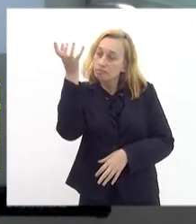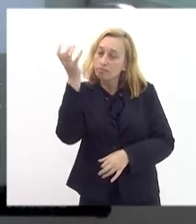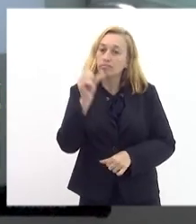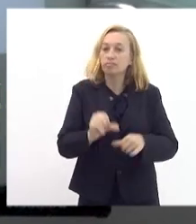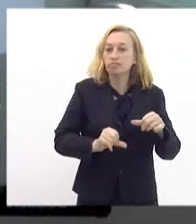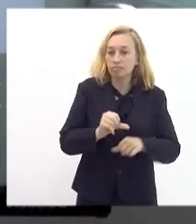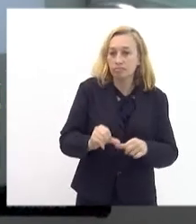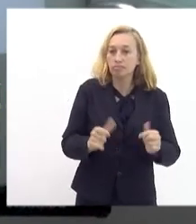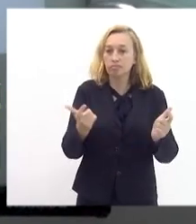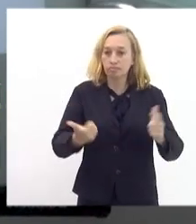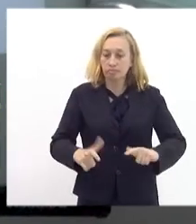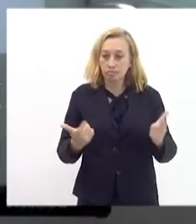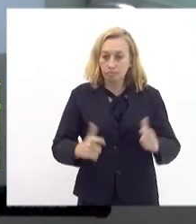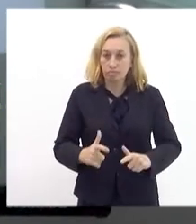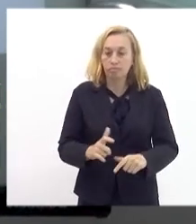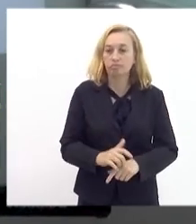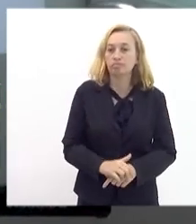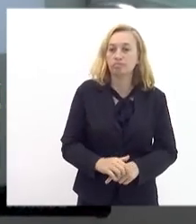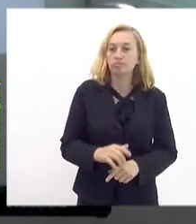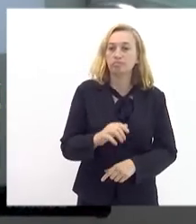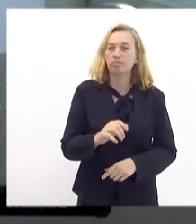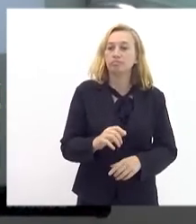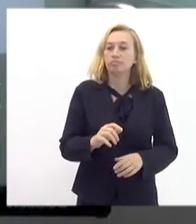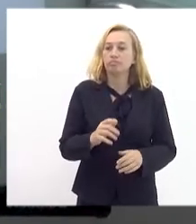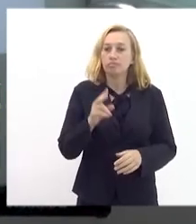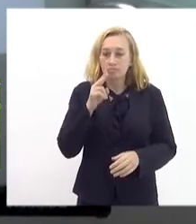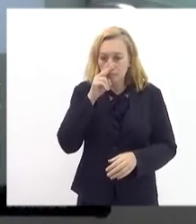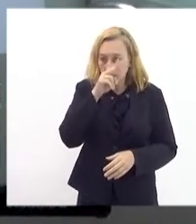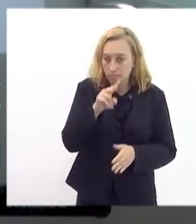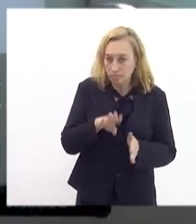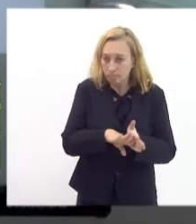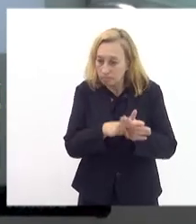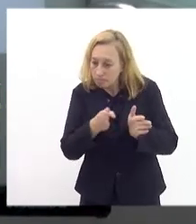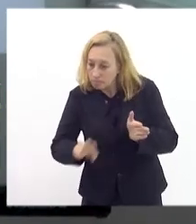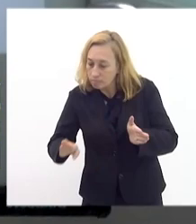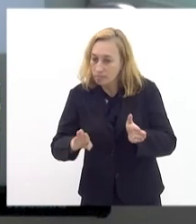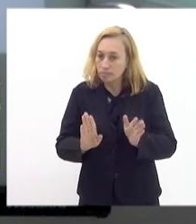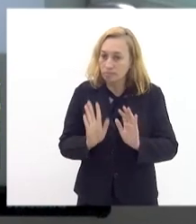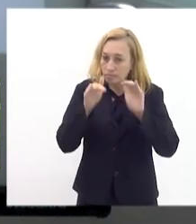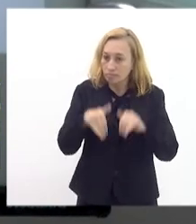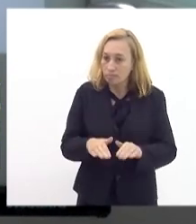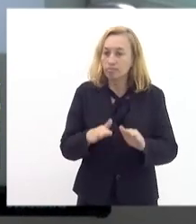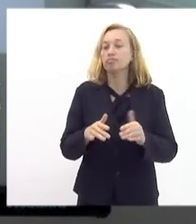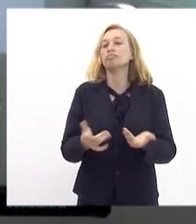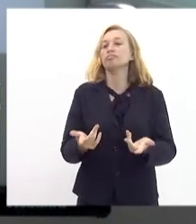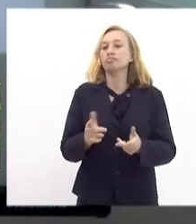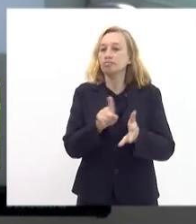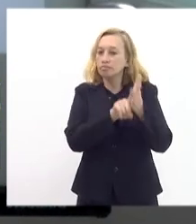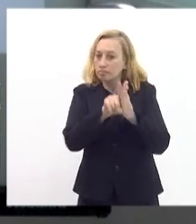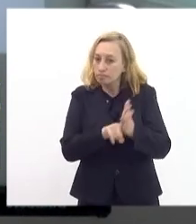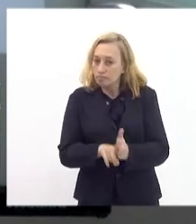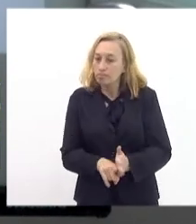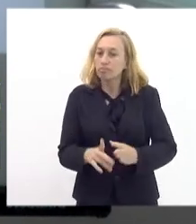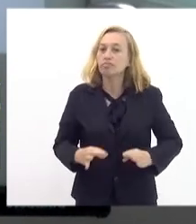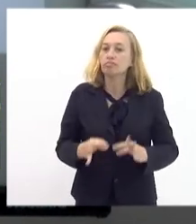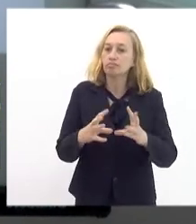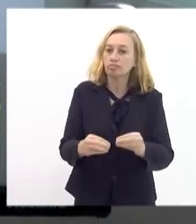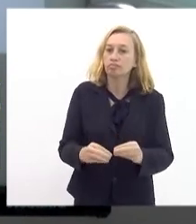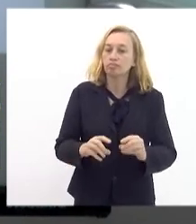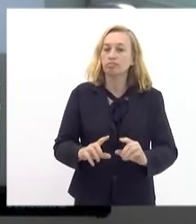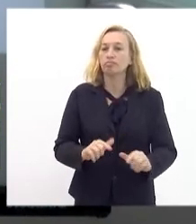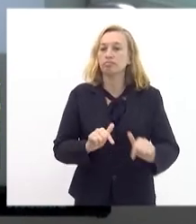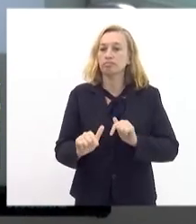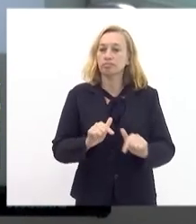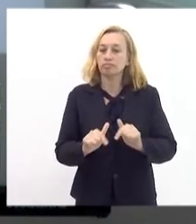do local as suas condições de corrente marinha corrente as condições de Maré e foi analisado a a essa